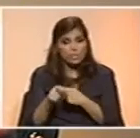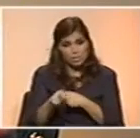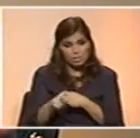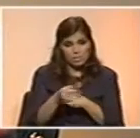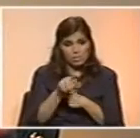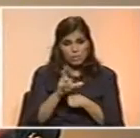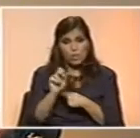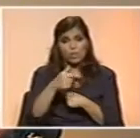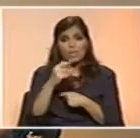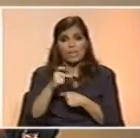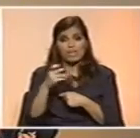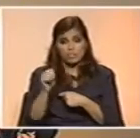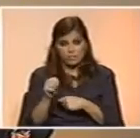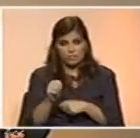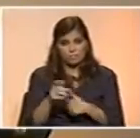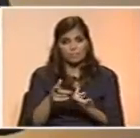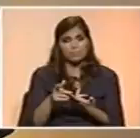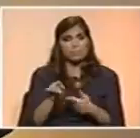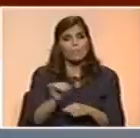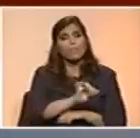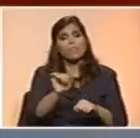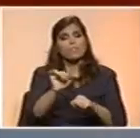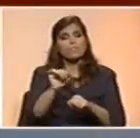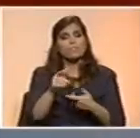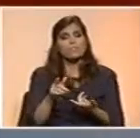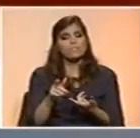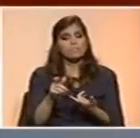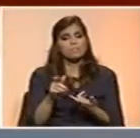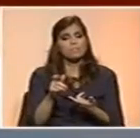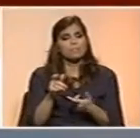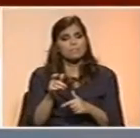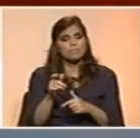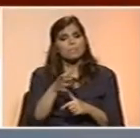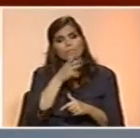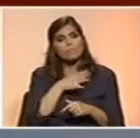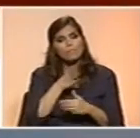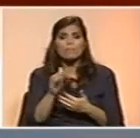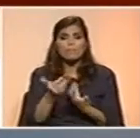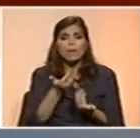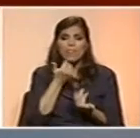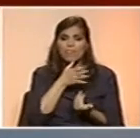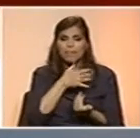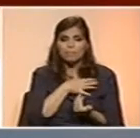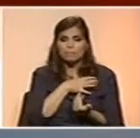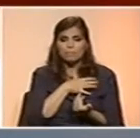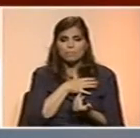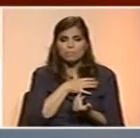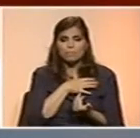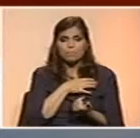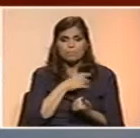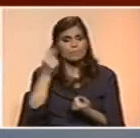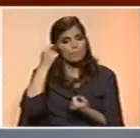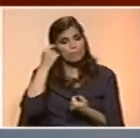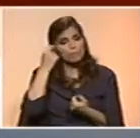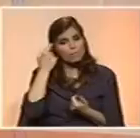idades. Uhum. Vocês fazem a... Diga, ia acrescentar alguma coisa? A imagem que tinha na